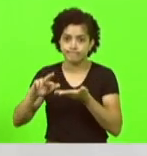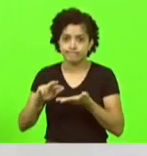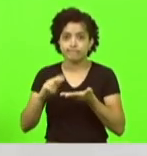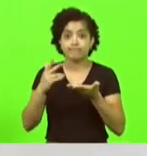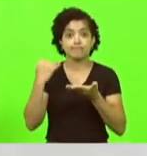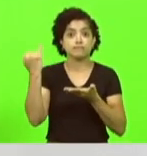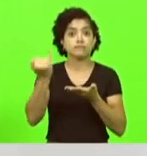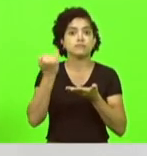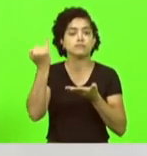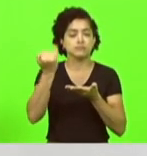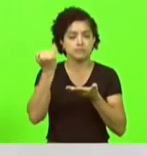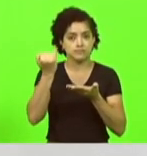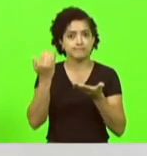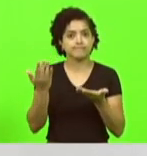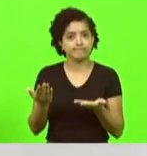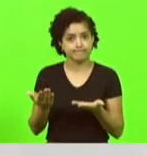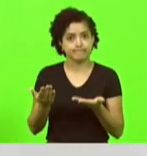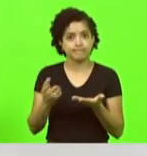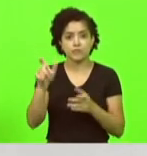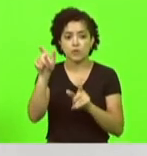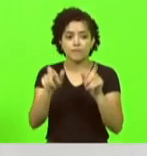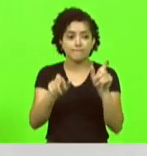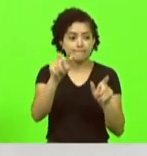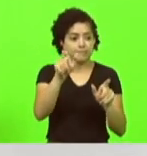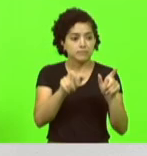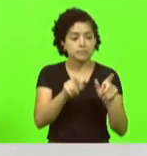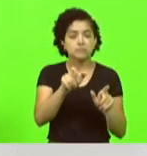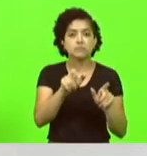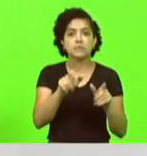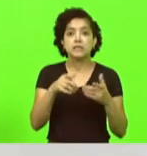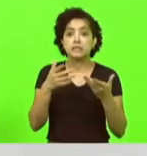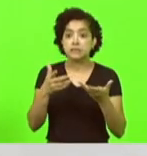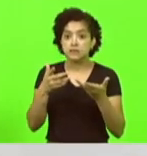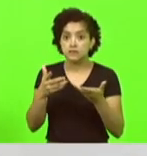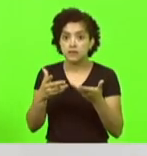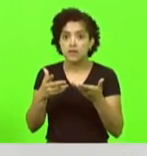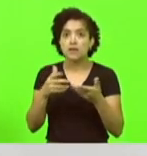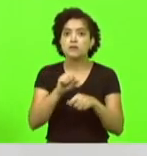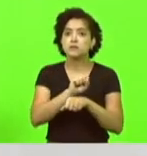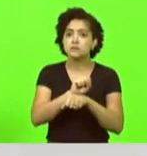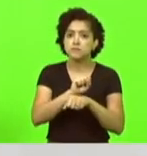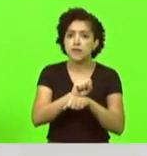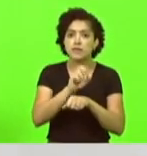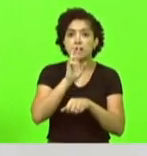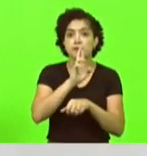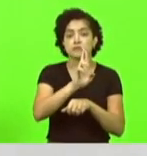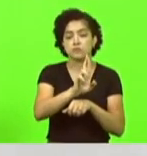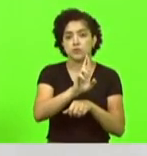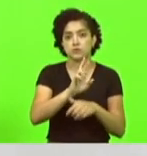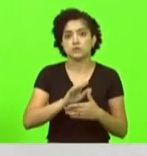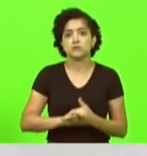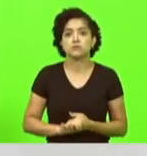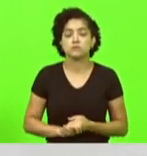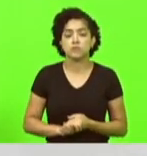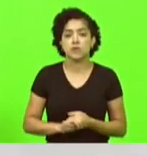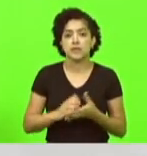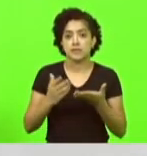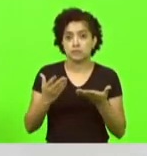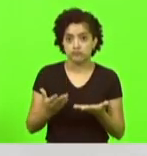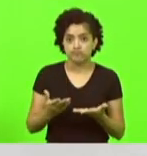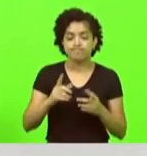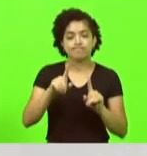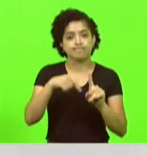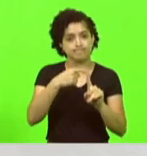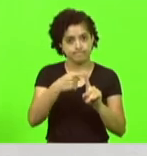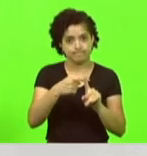consideradas importantes por este cidadão que espera de nós todos os políticos respostas desta natureza respostas